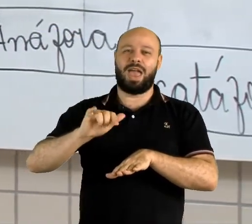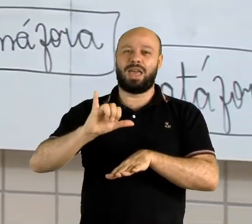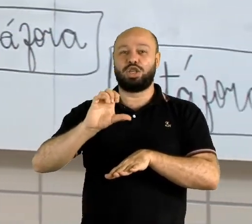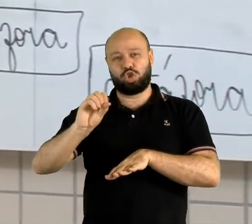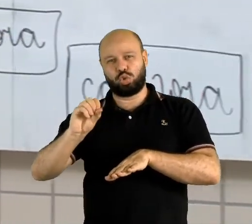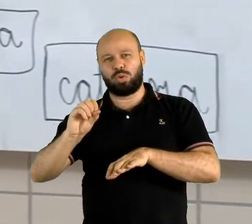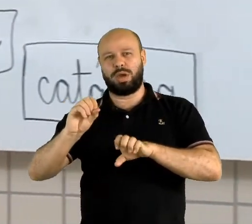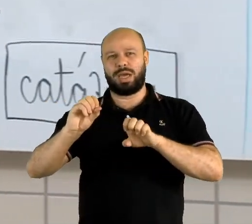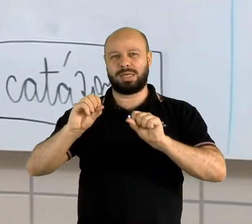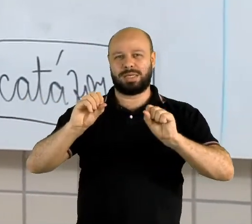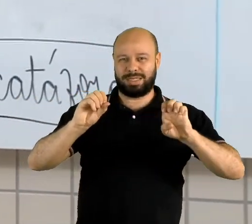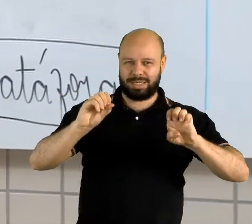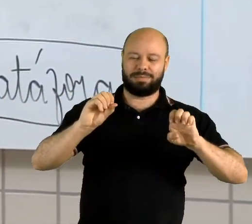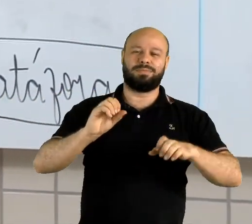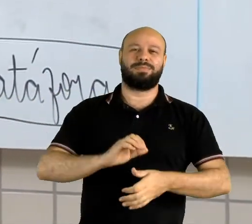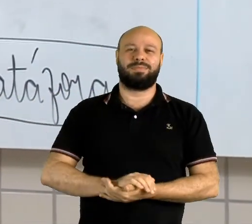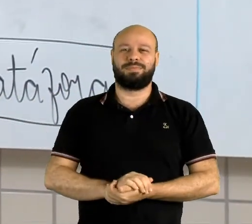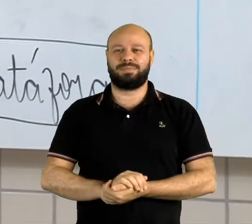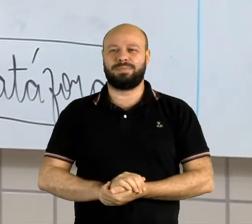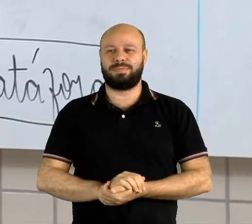rasantes.